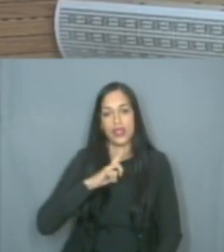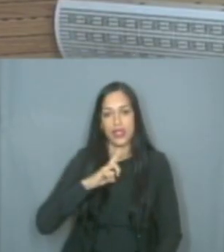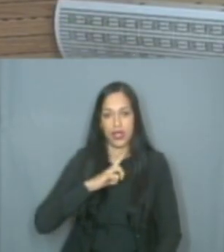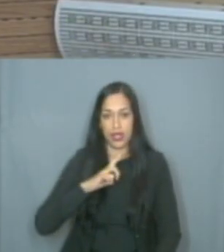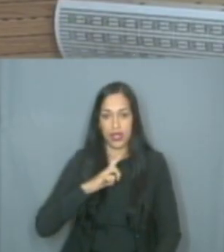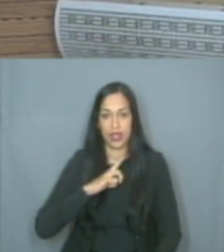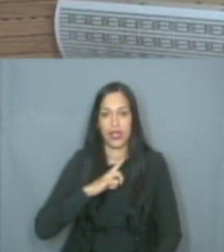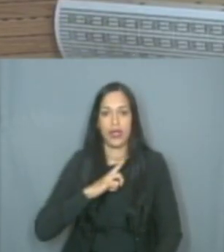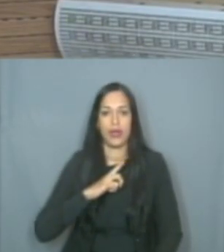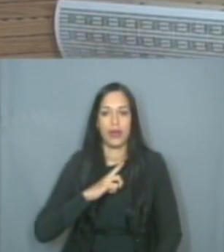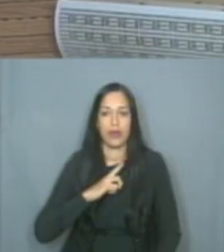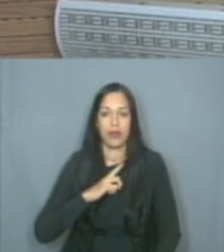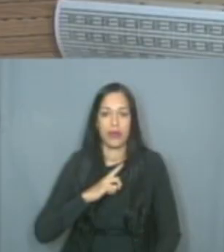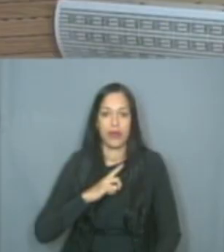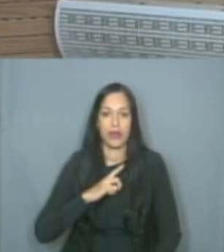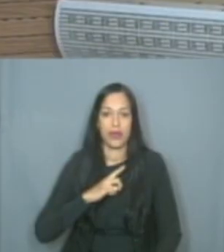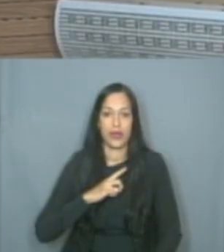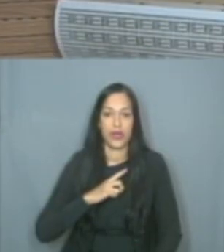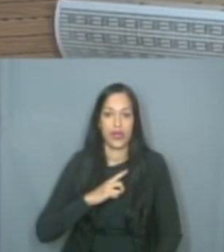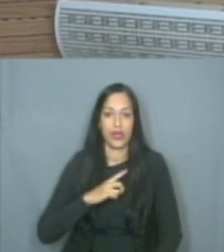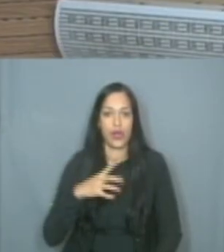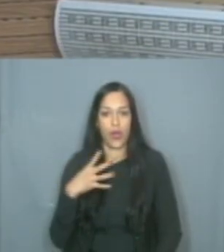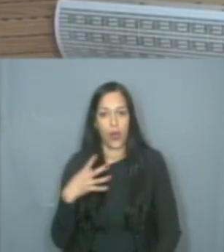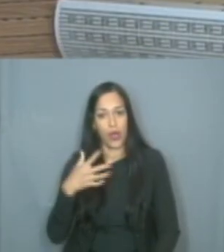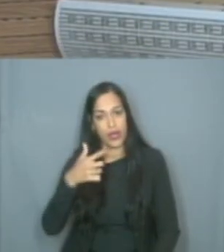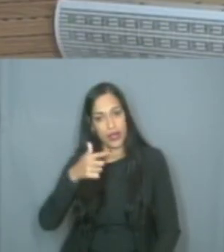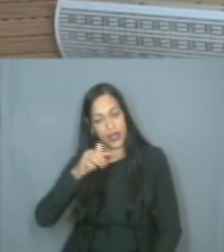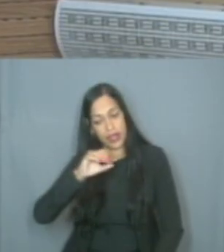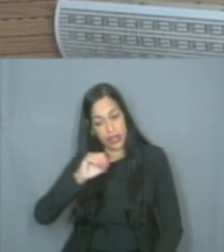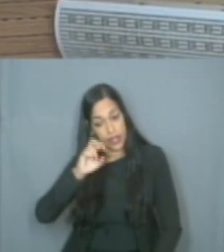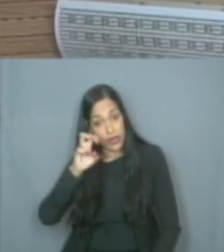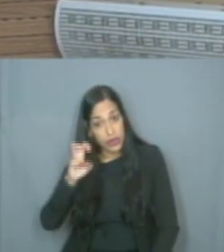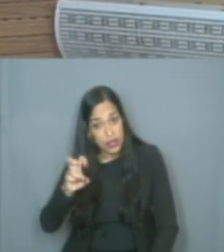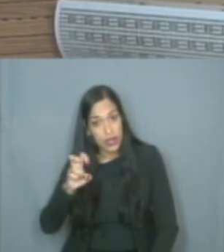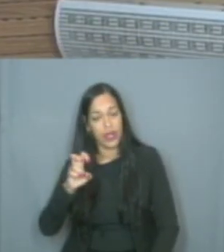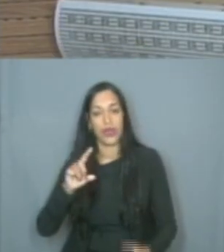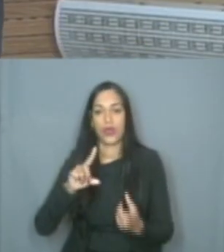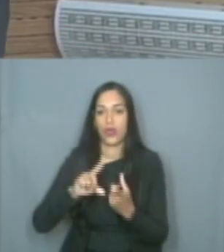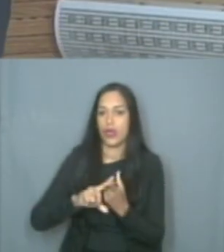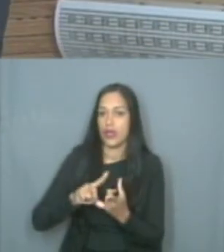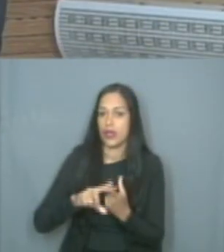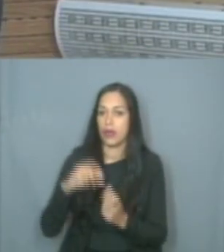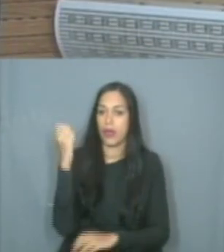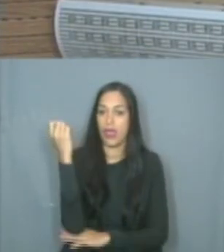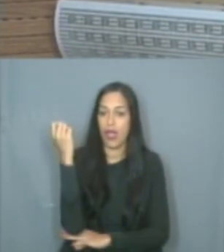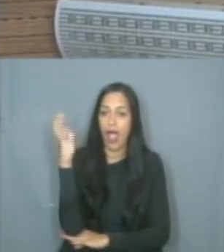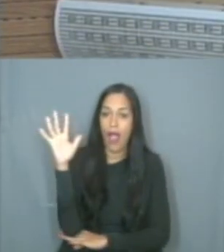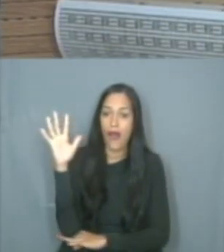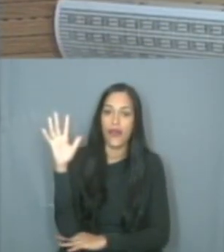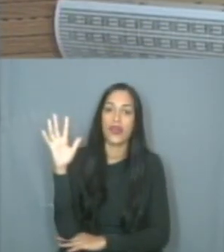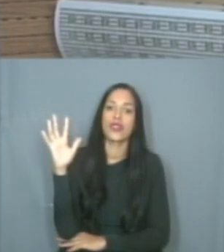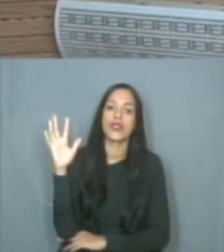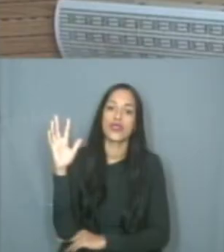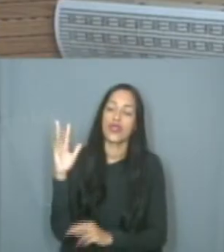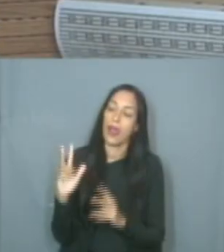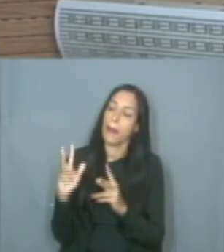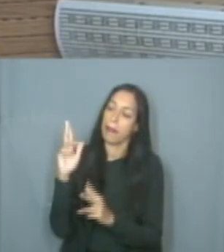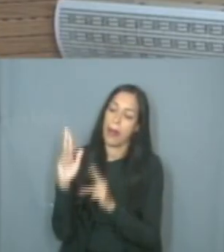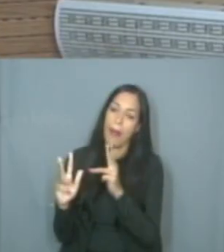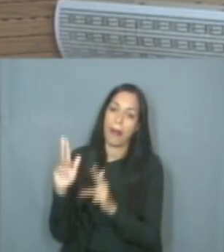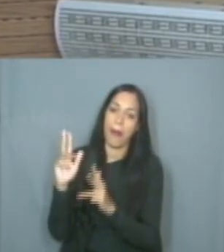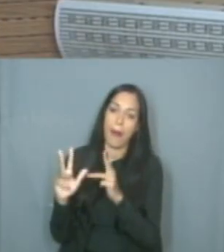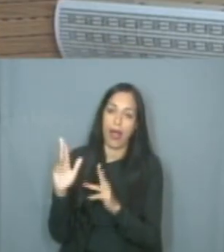ainda, deixa-me ver, o 4705, que versa também sobre árvores, erradicação e poda de